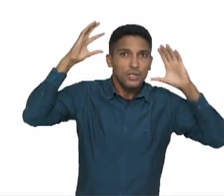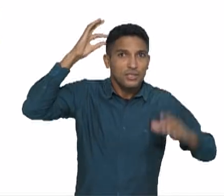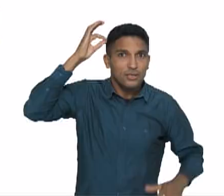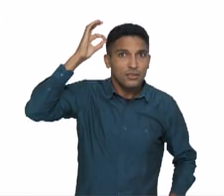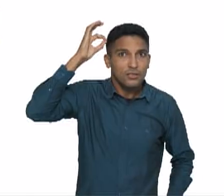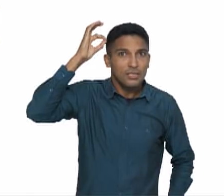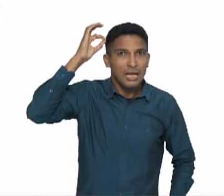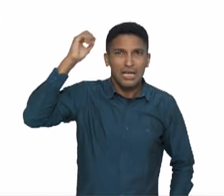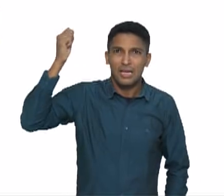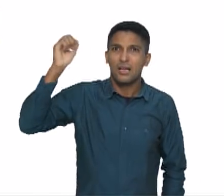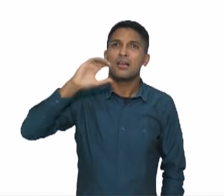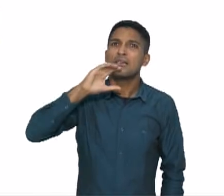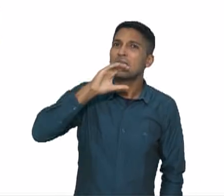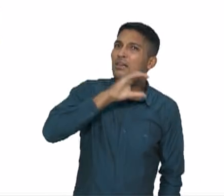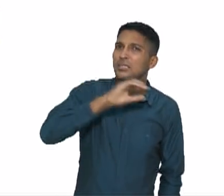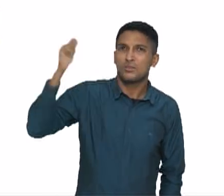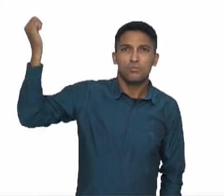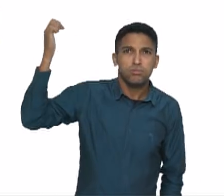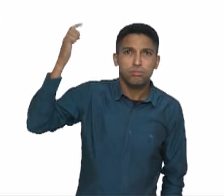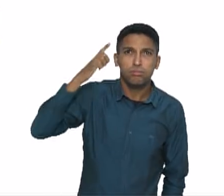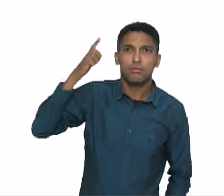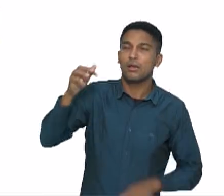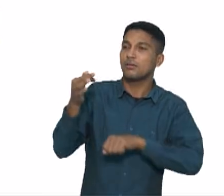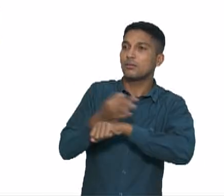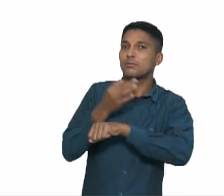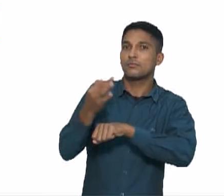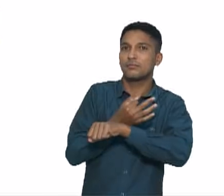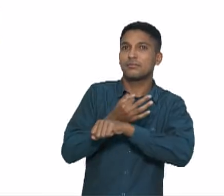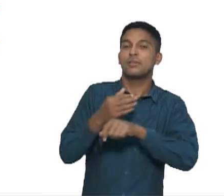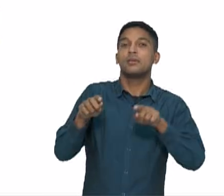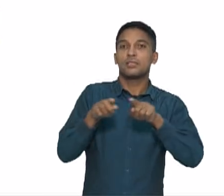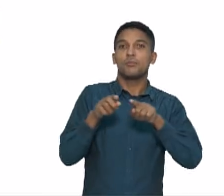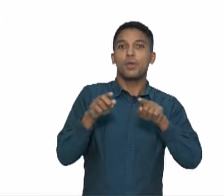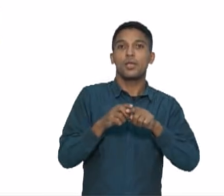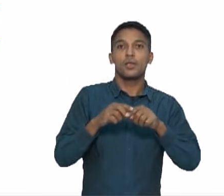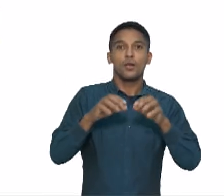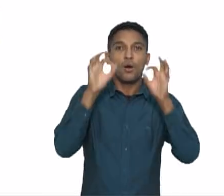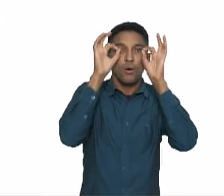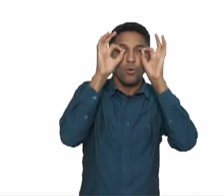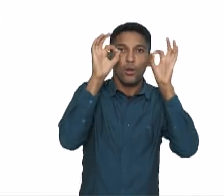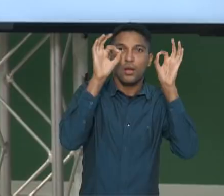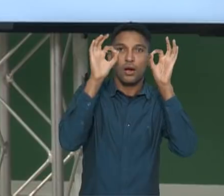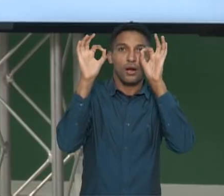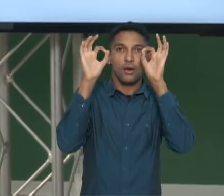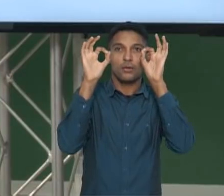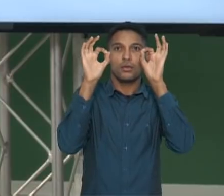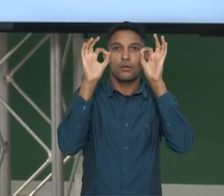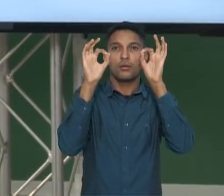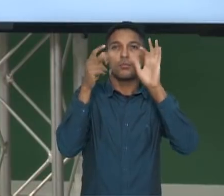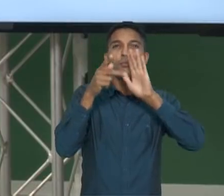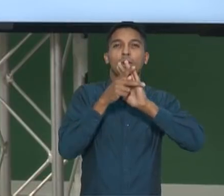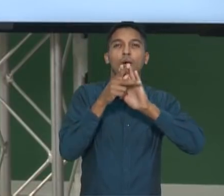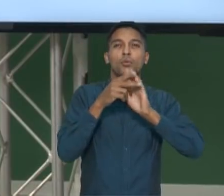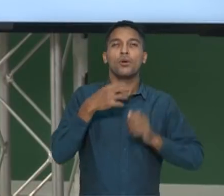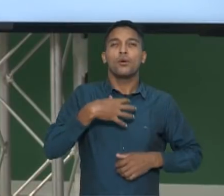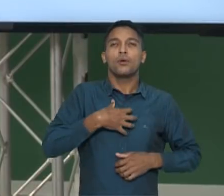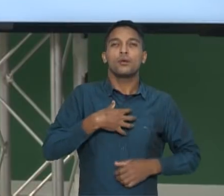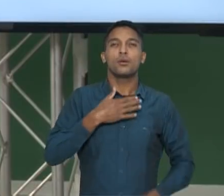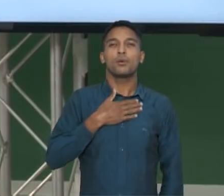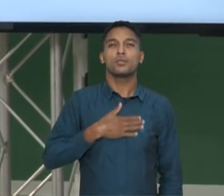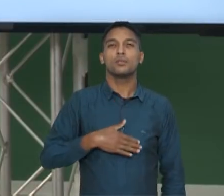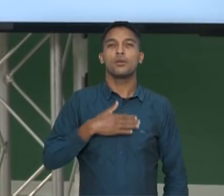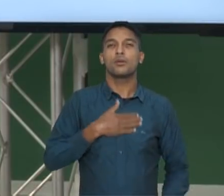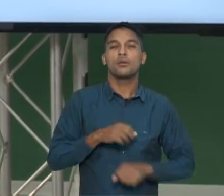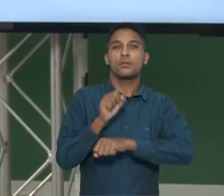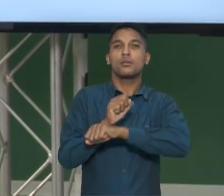intenso. O olhar dela era submisso e paciente, né? Um olhar de quem tem muita paciência, muita calma para